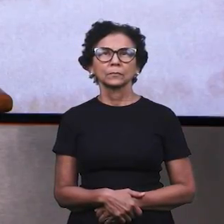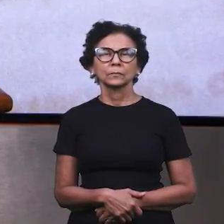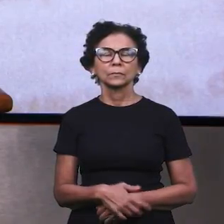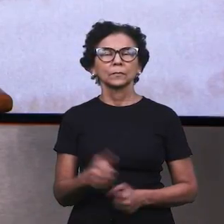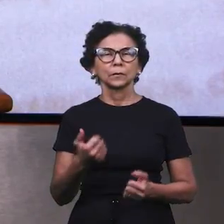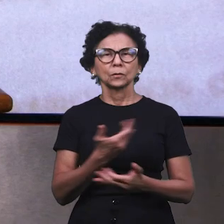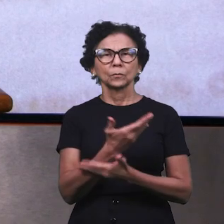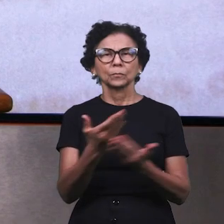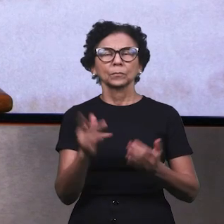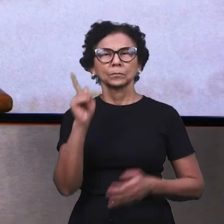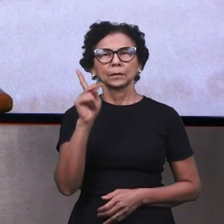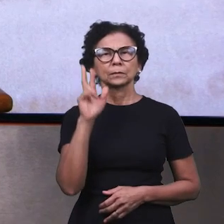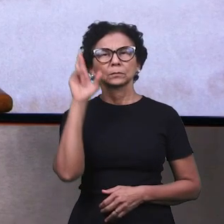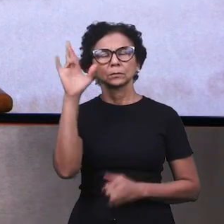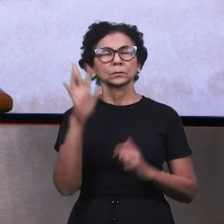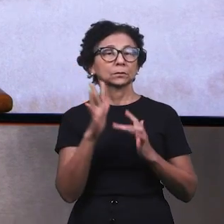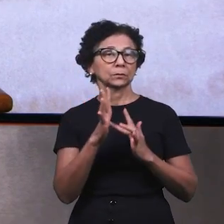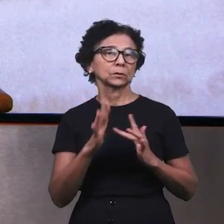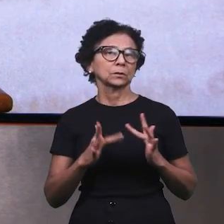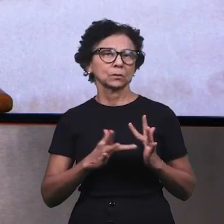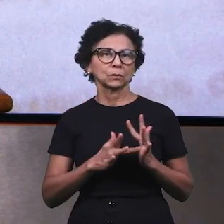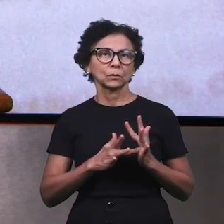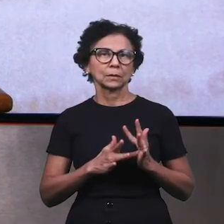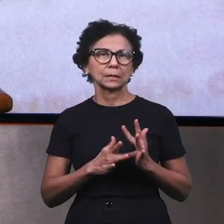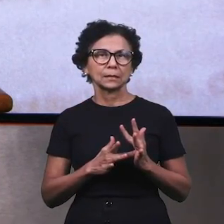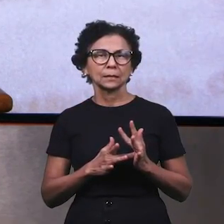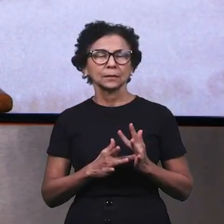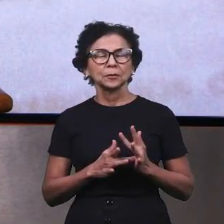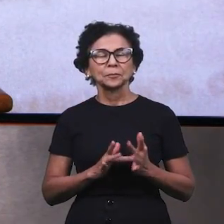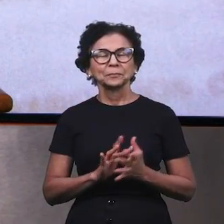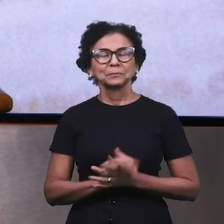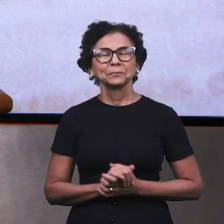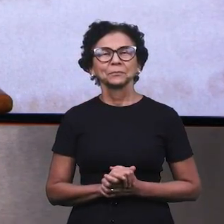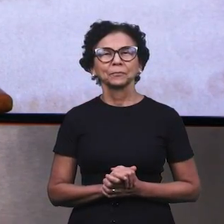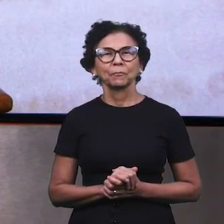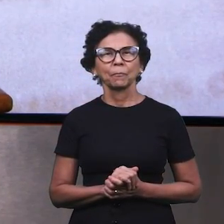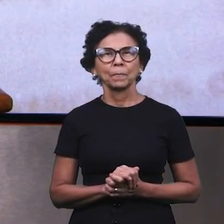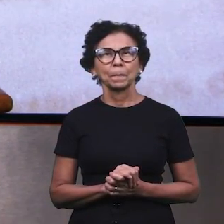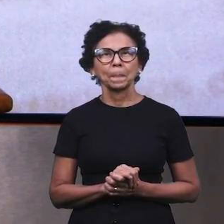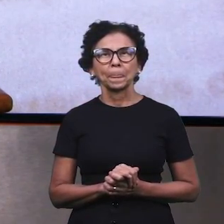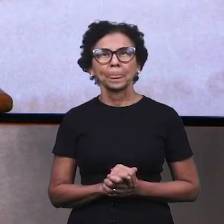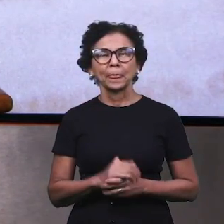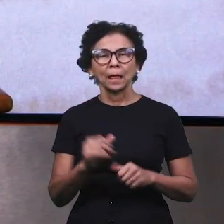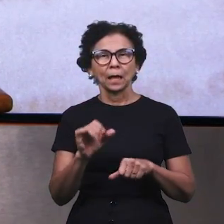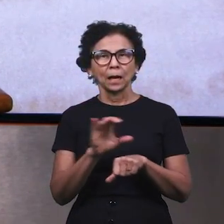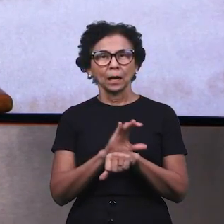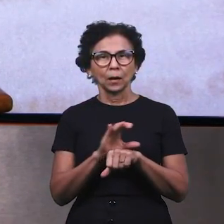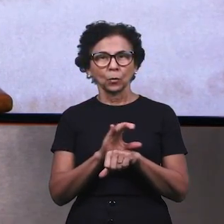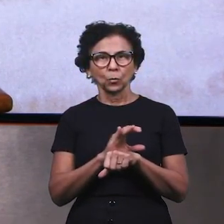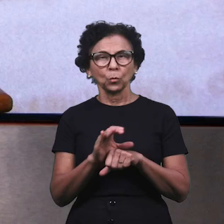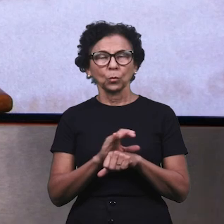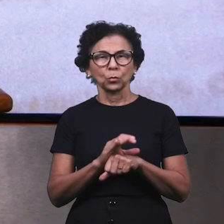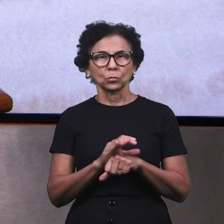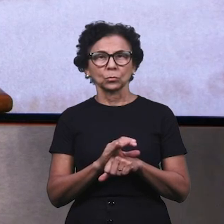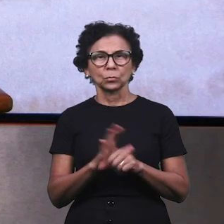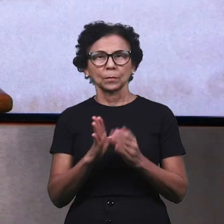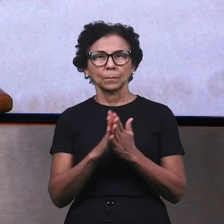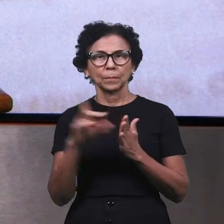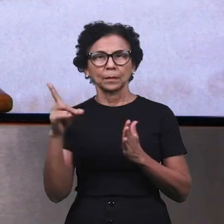Saúdo com a paz do Senhor Jesus. E dando sequência ao nosso curso de síntese da